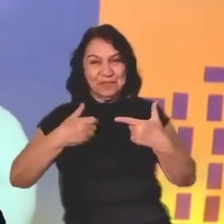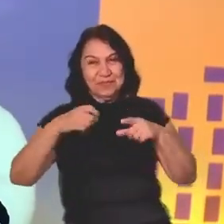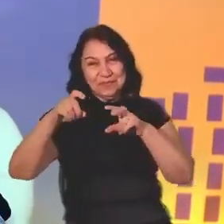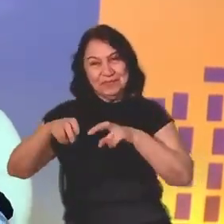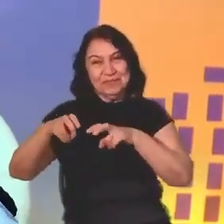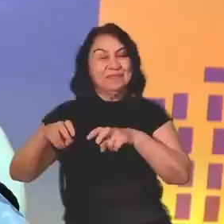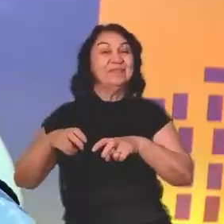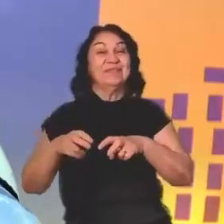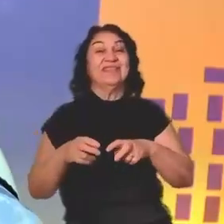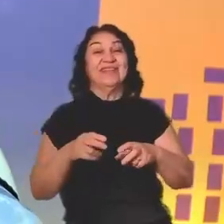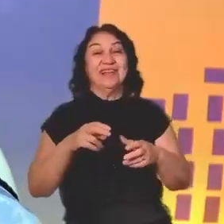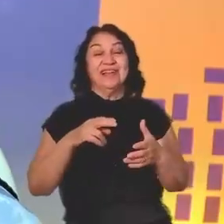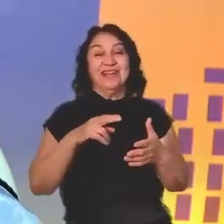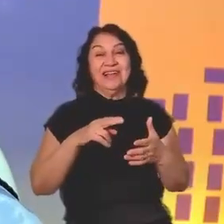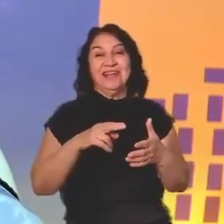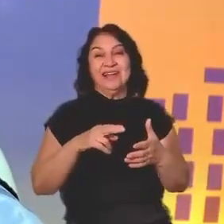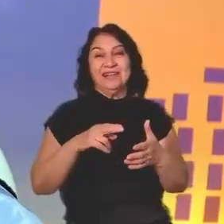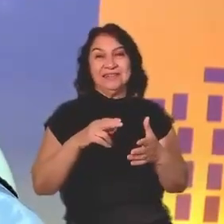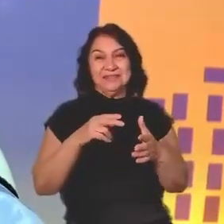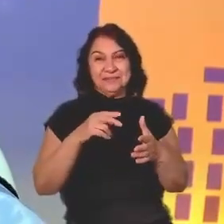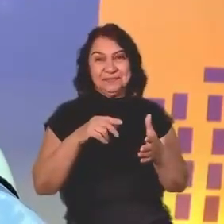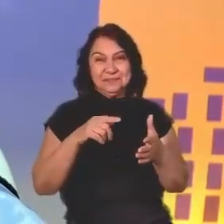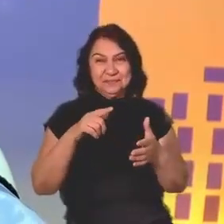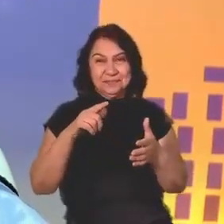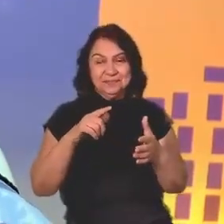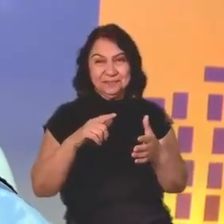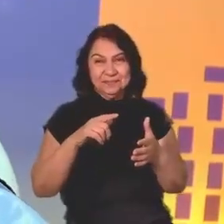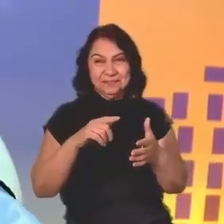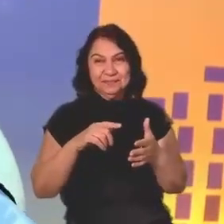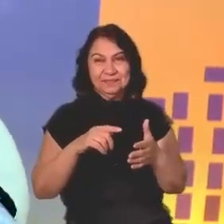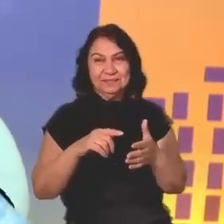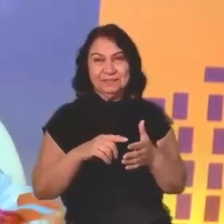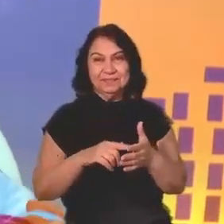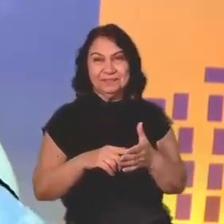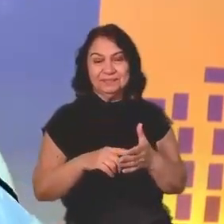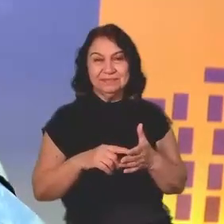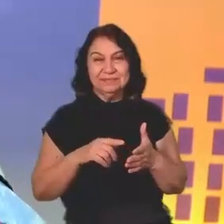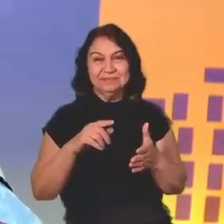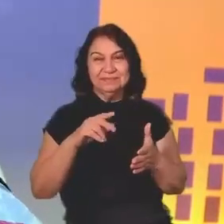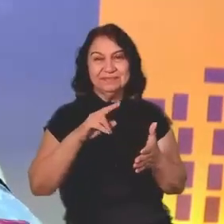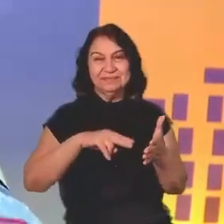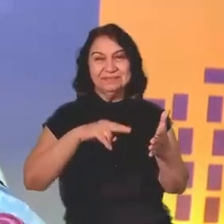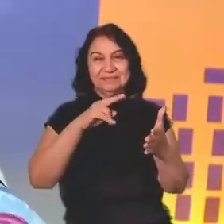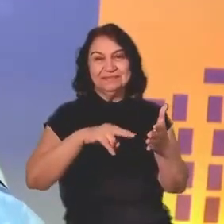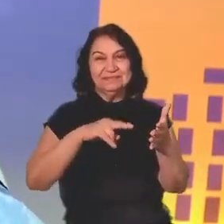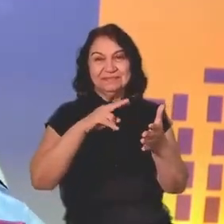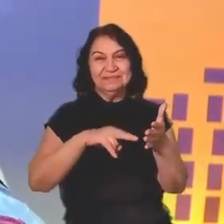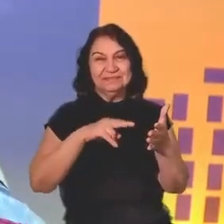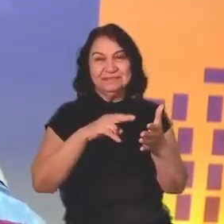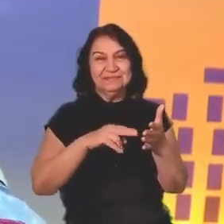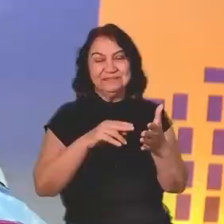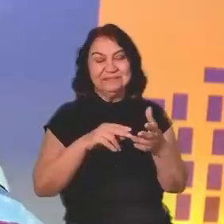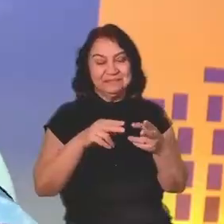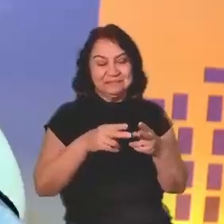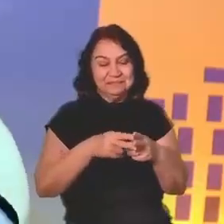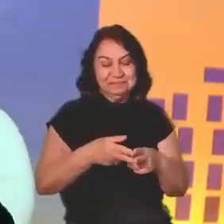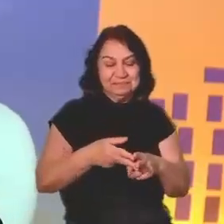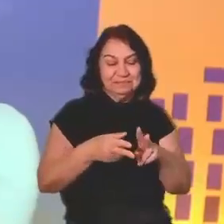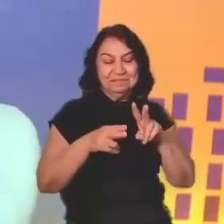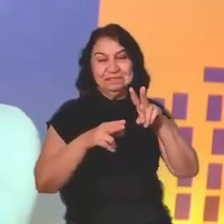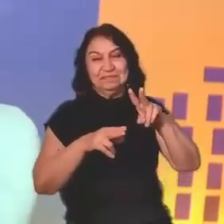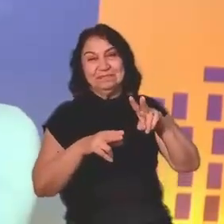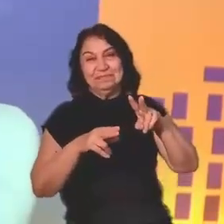Eu li aqueles livrinhos. Tinha um rapaz lá que levava caixote, eu ficava com a perna para cima, mas eu falei, não, minha cabeça ficou